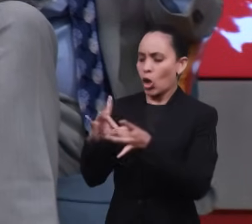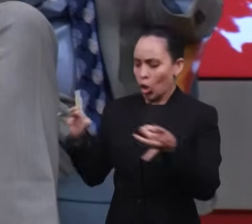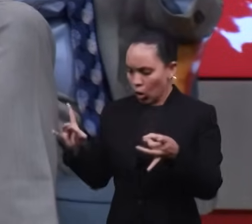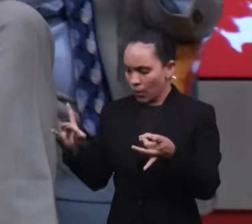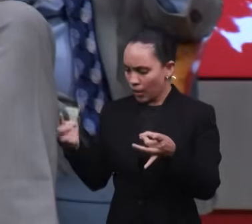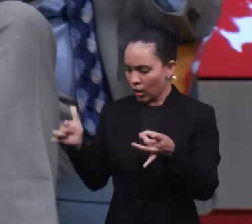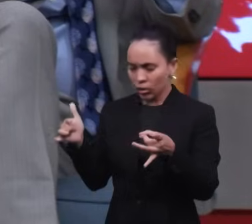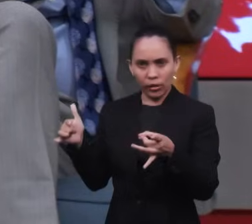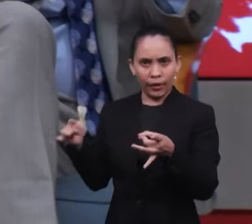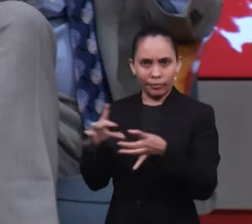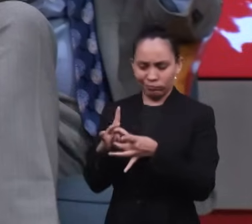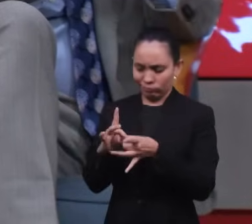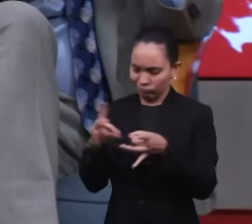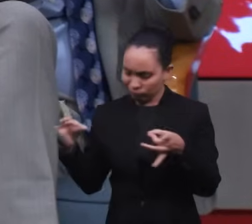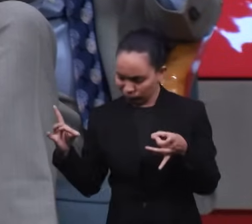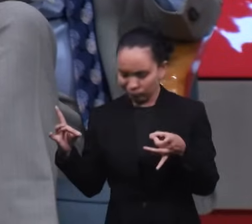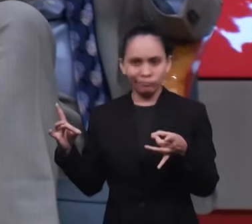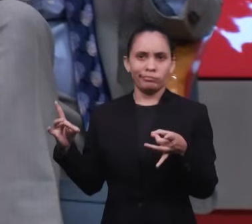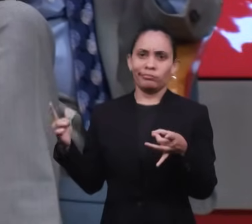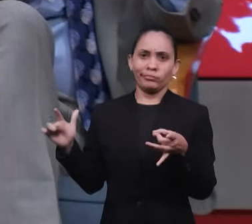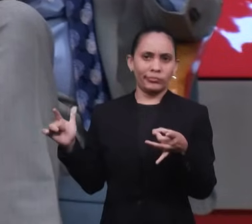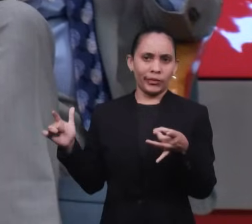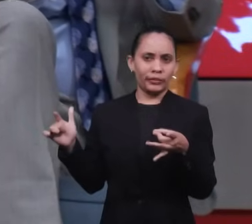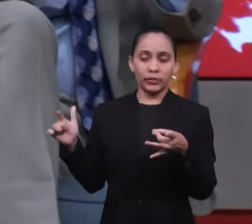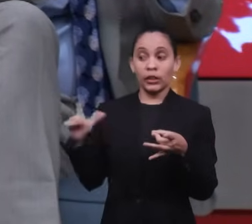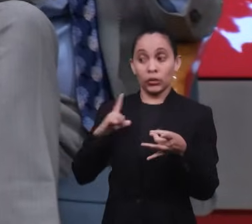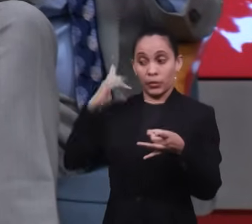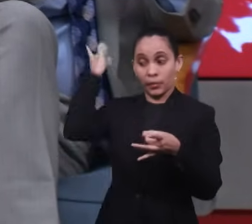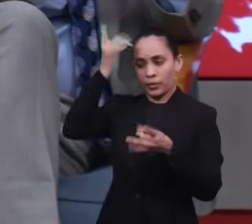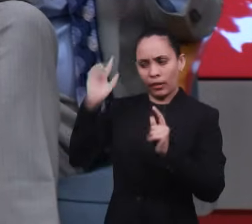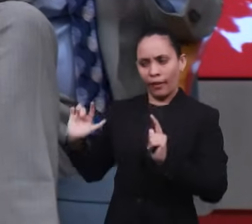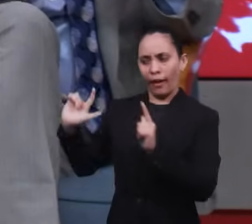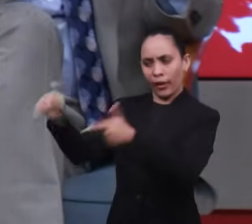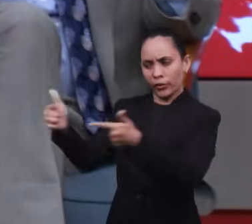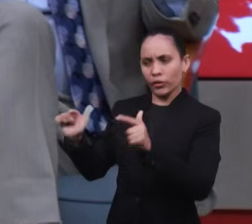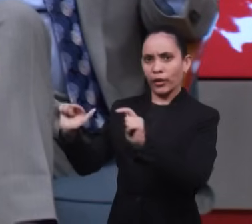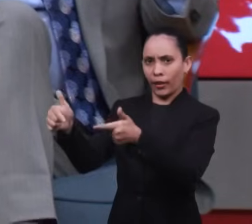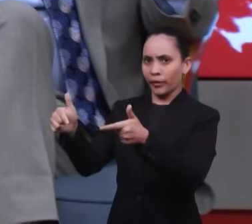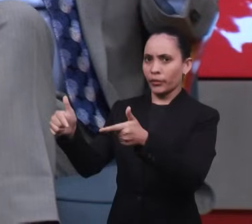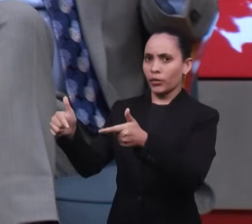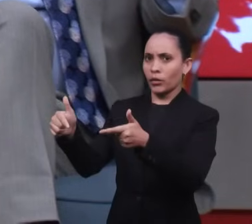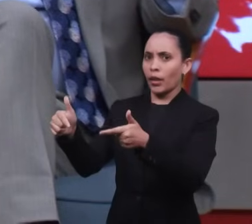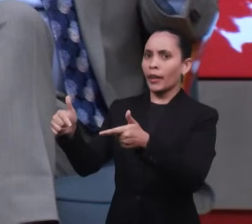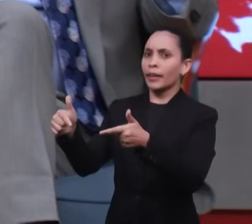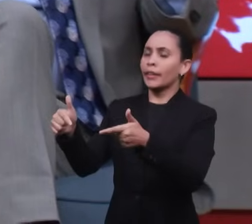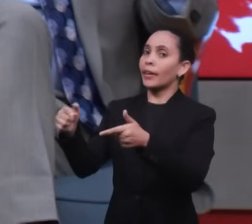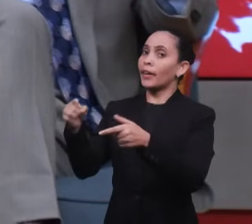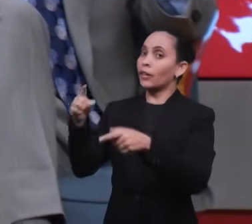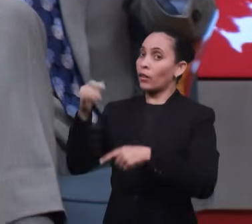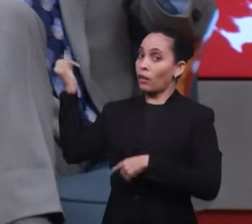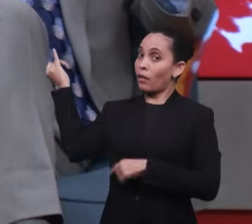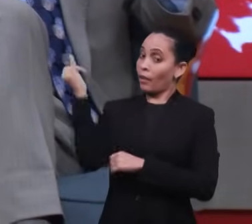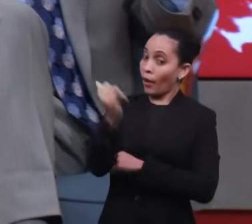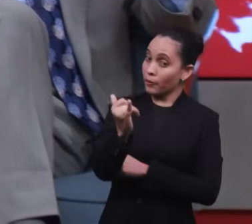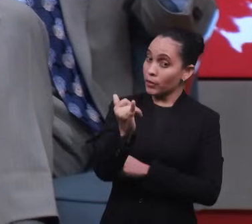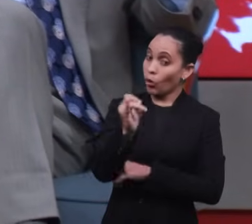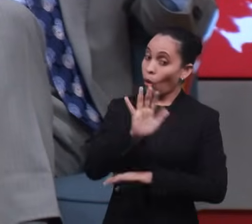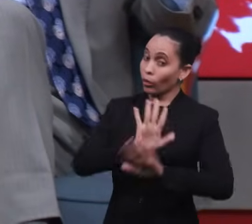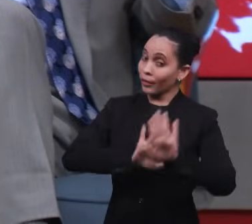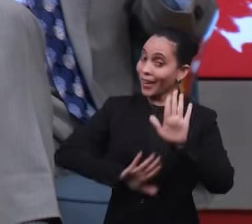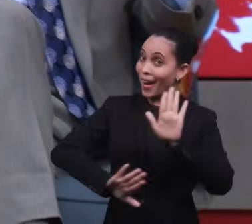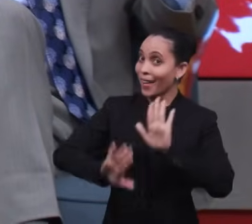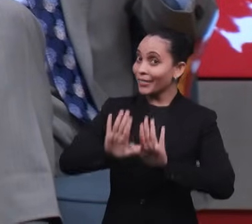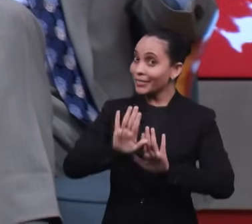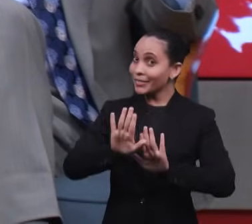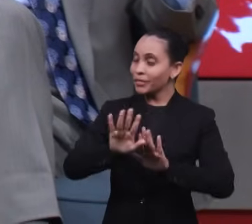do corpo, vivendo no corpo, não valorizou aquilo que o Espírito Santo está operando no corpo. Aquilo que era para ser livramento para você